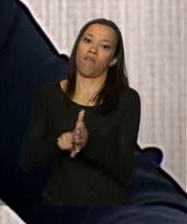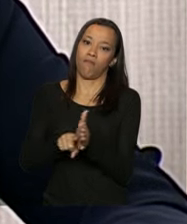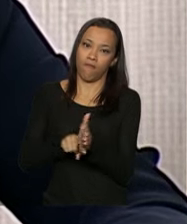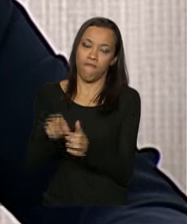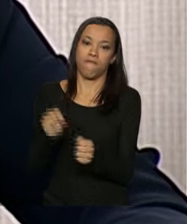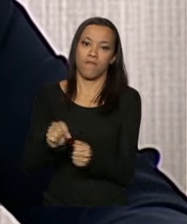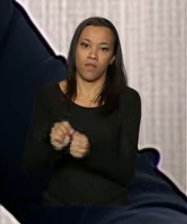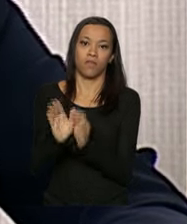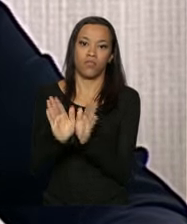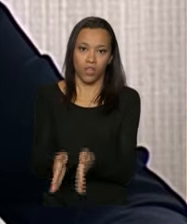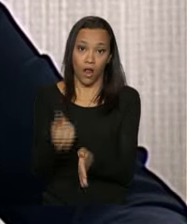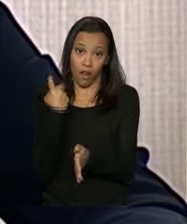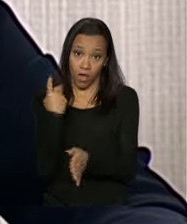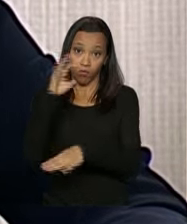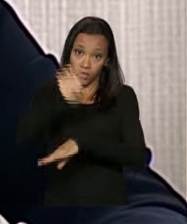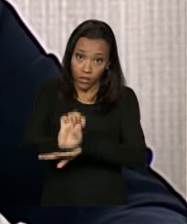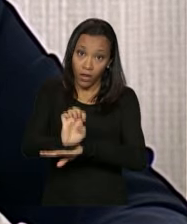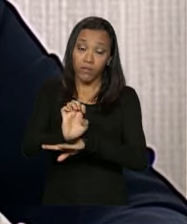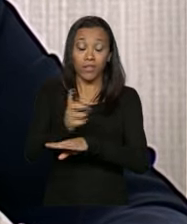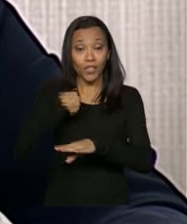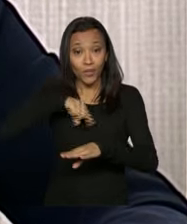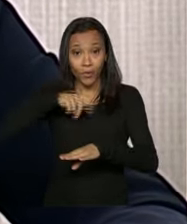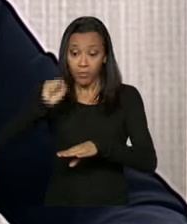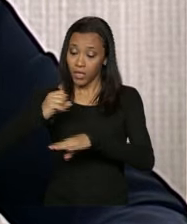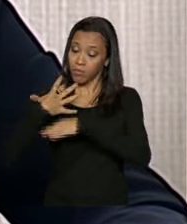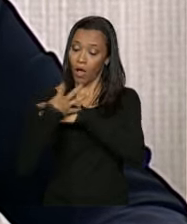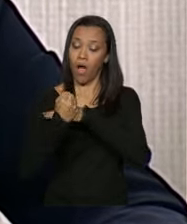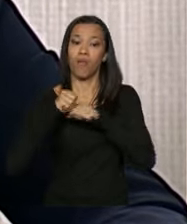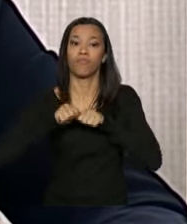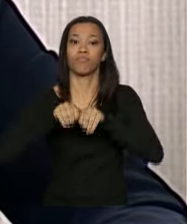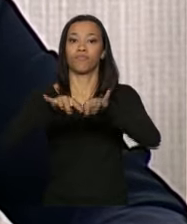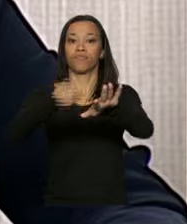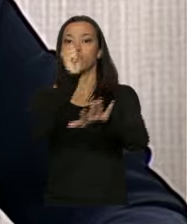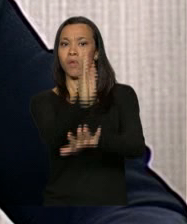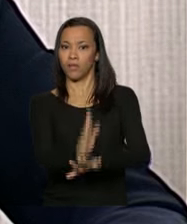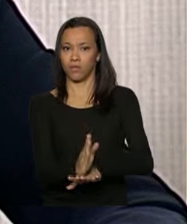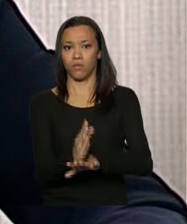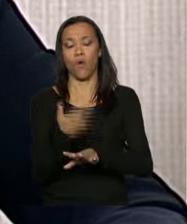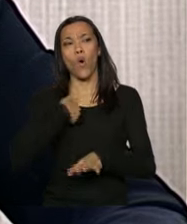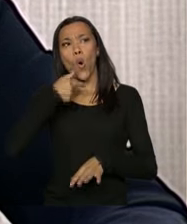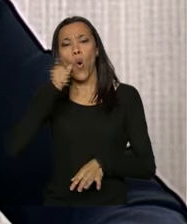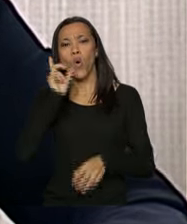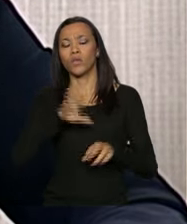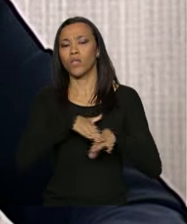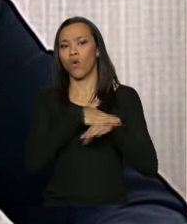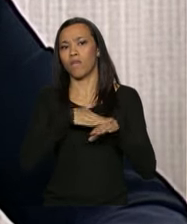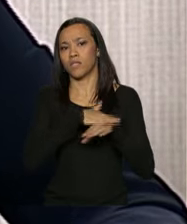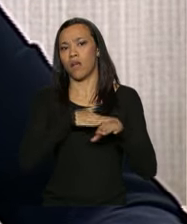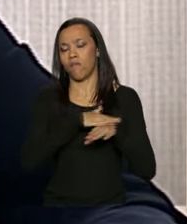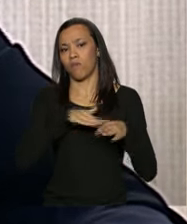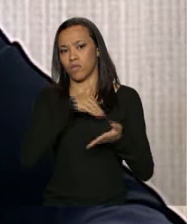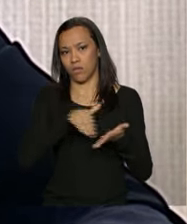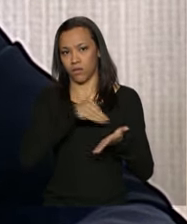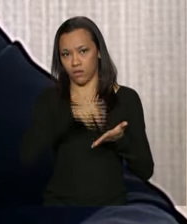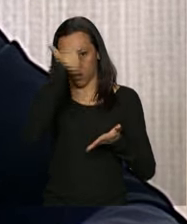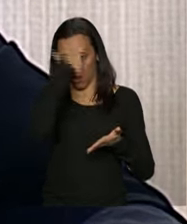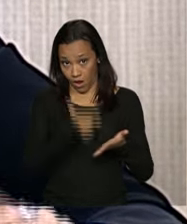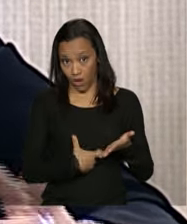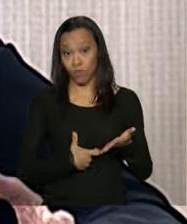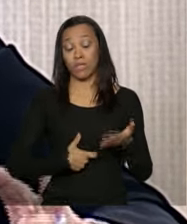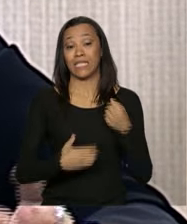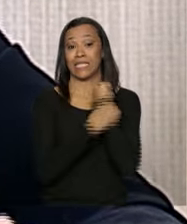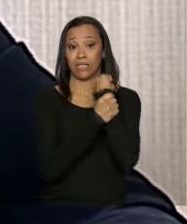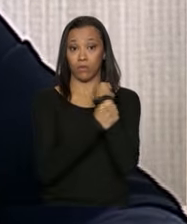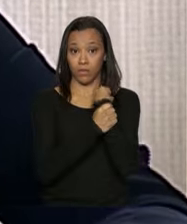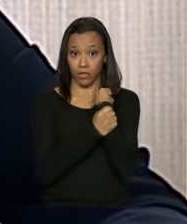e que isso pode ser replicado para o país. Eu ontem conversava com o secretário de segurança pública, todos